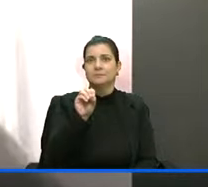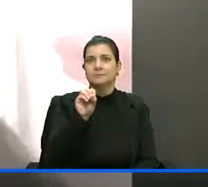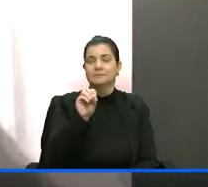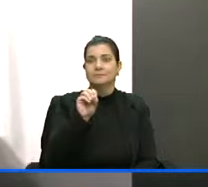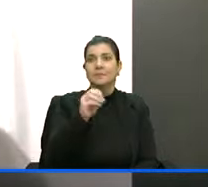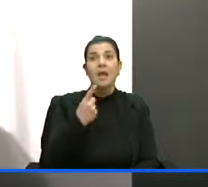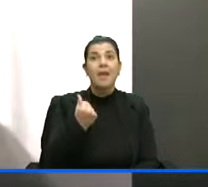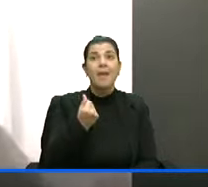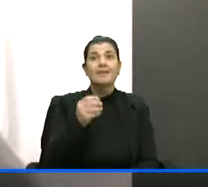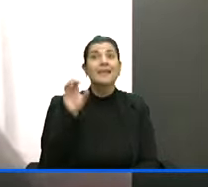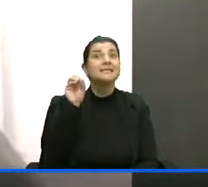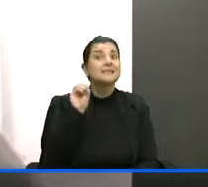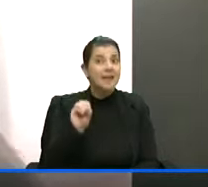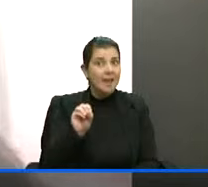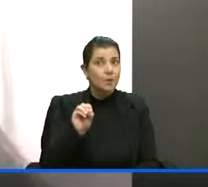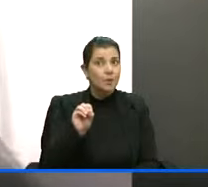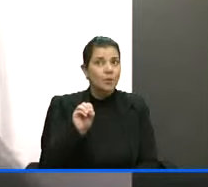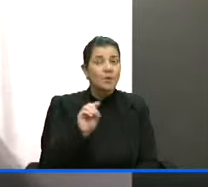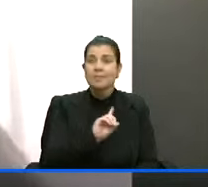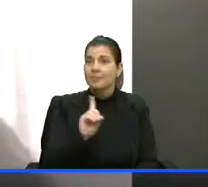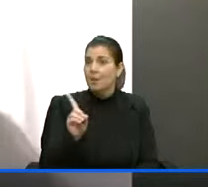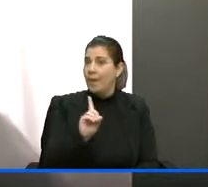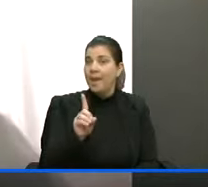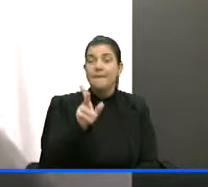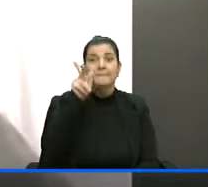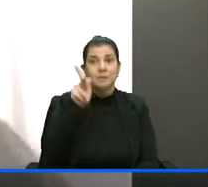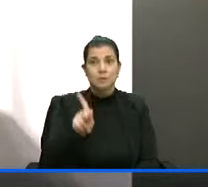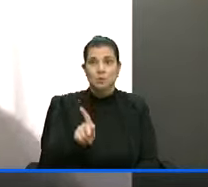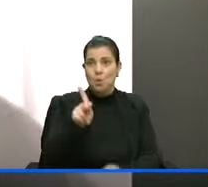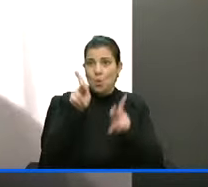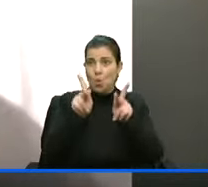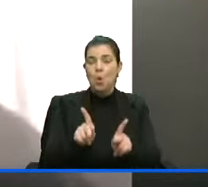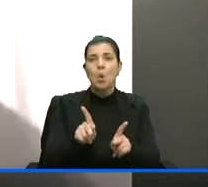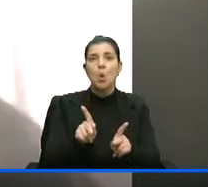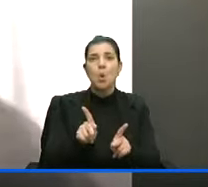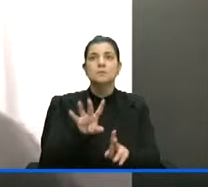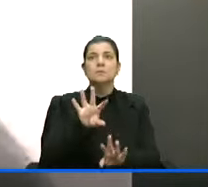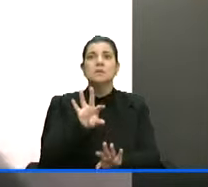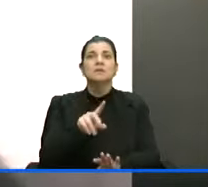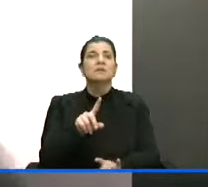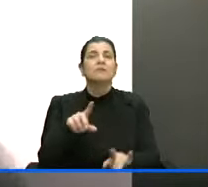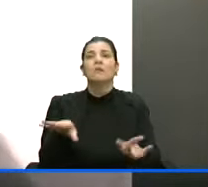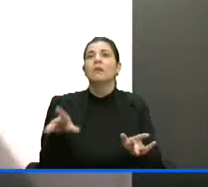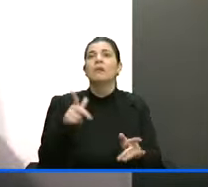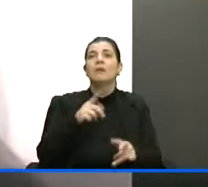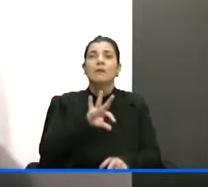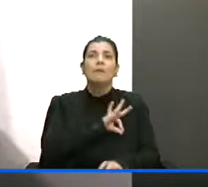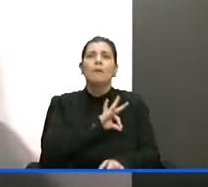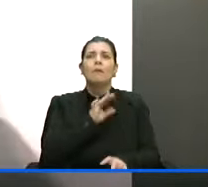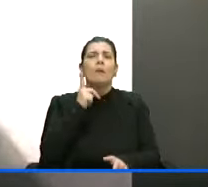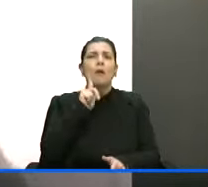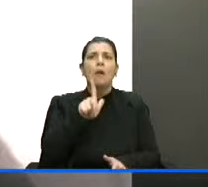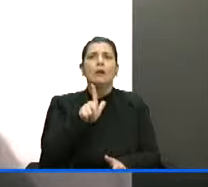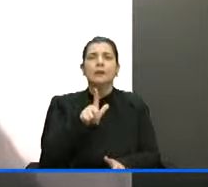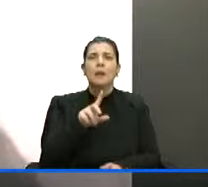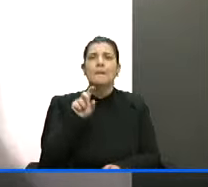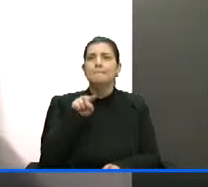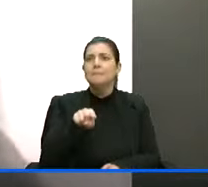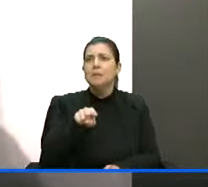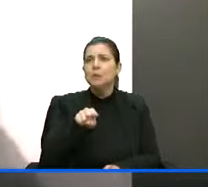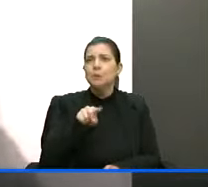renda zero, nós não estamos falando de gente, né, que ganha até R$140 por mês, R$1.000 por